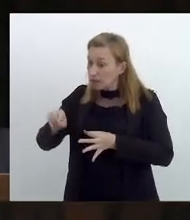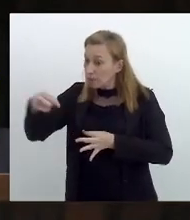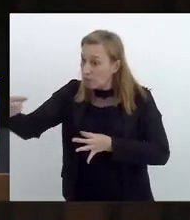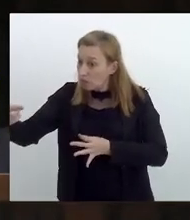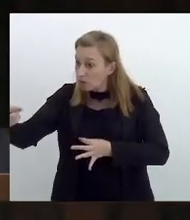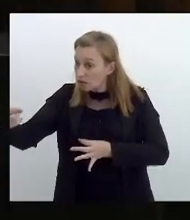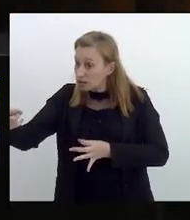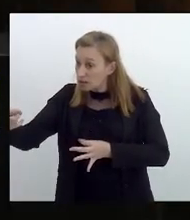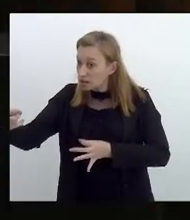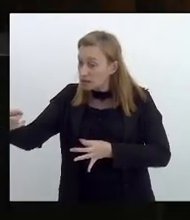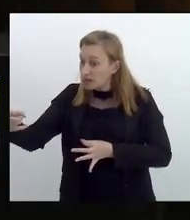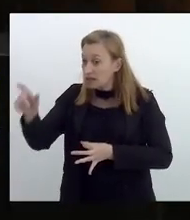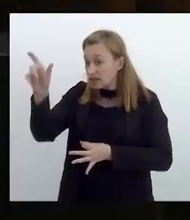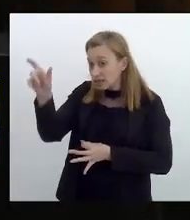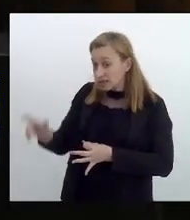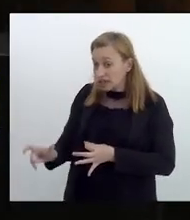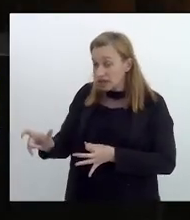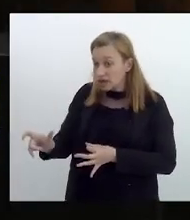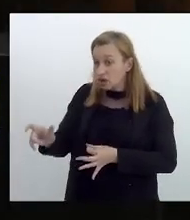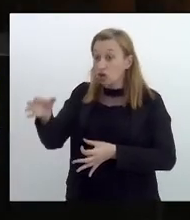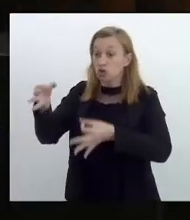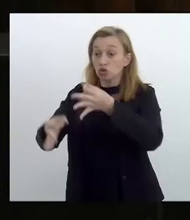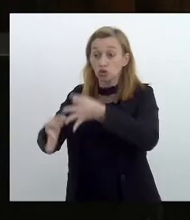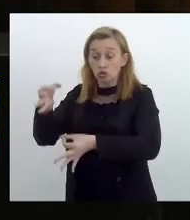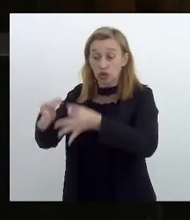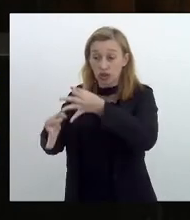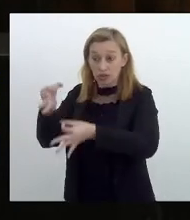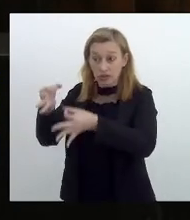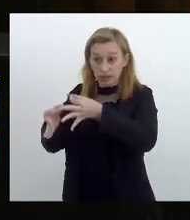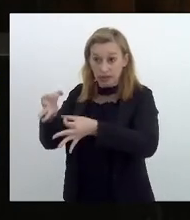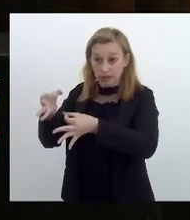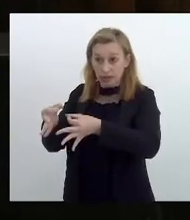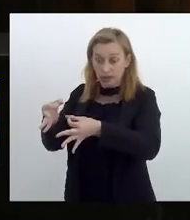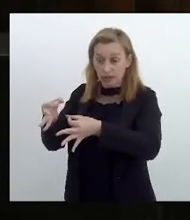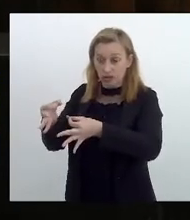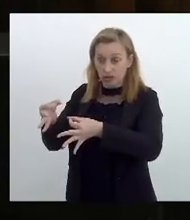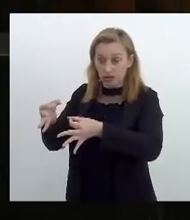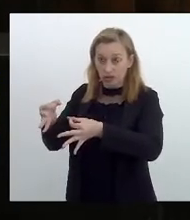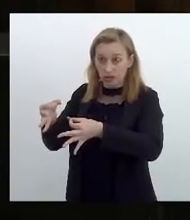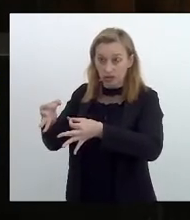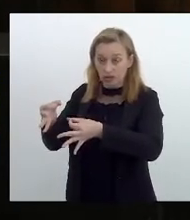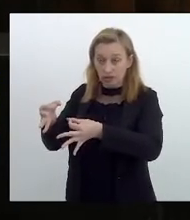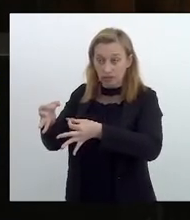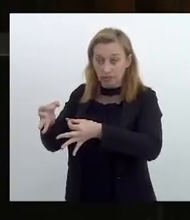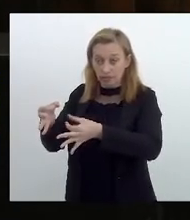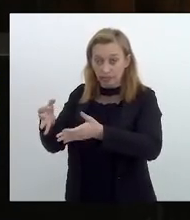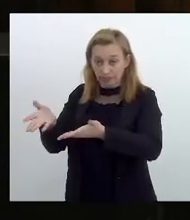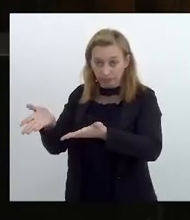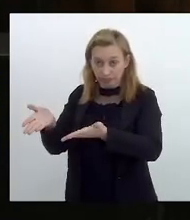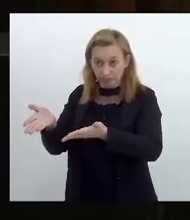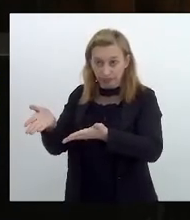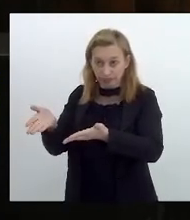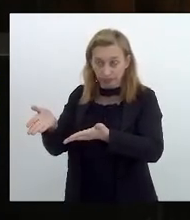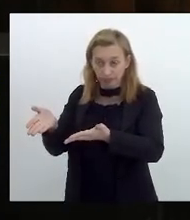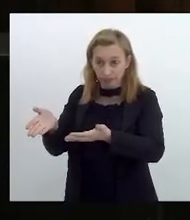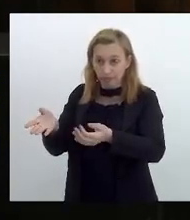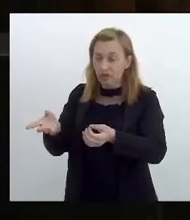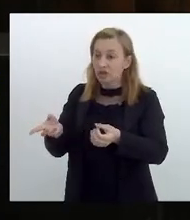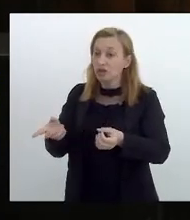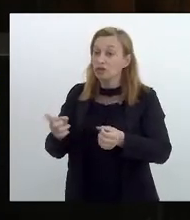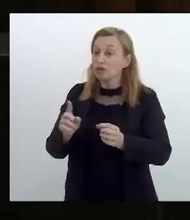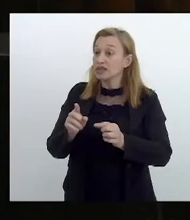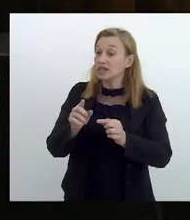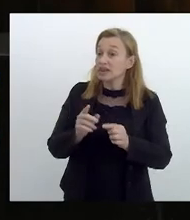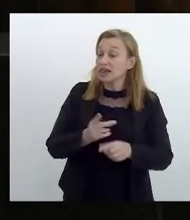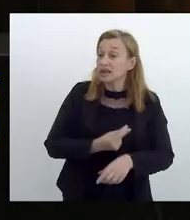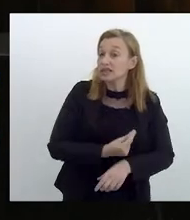do salário de oficial de justiça porque não a vacância de tempo você saiu